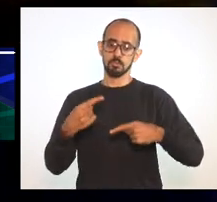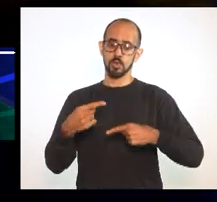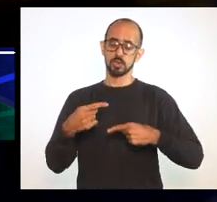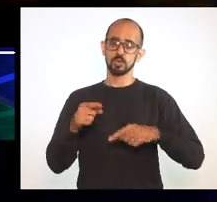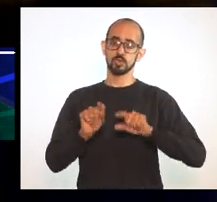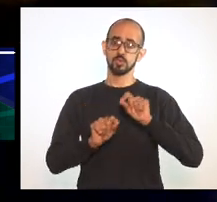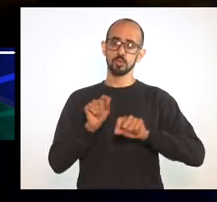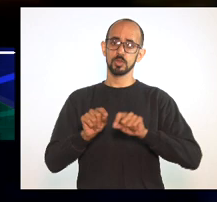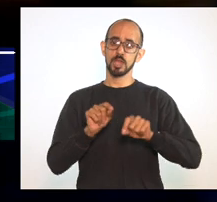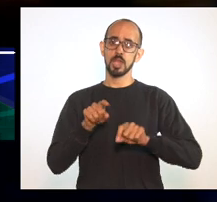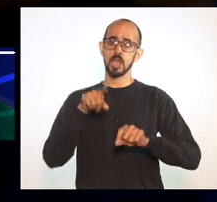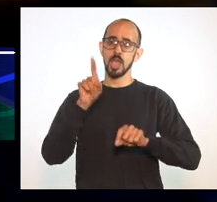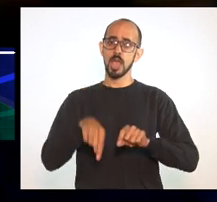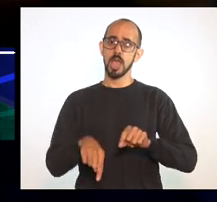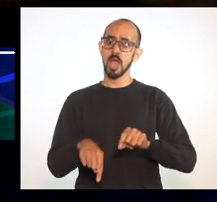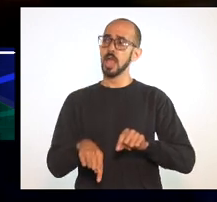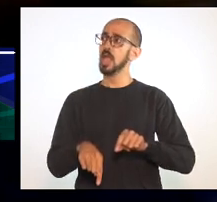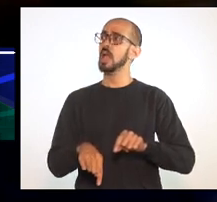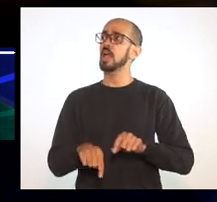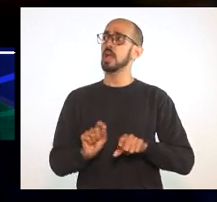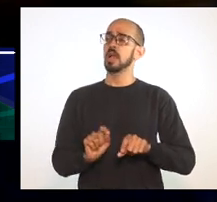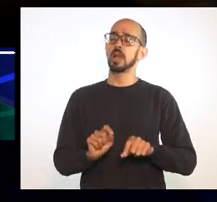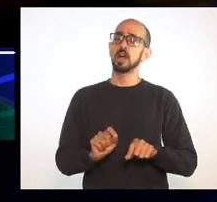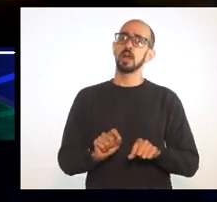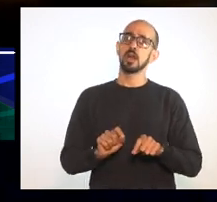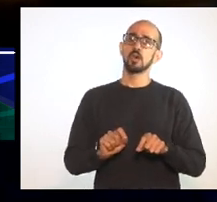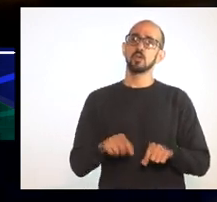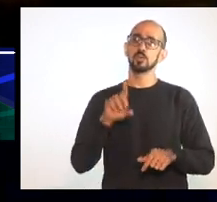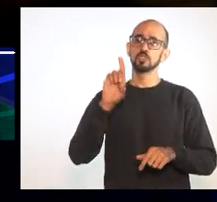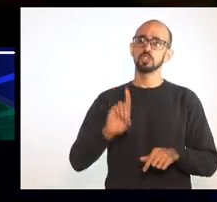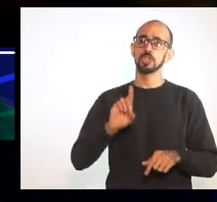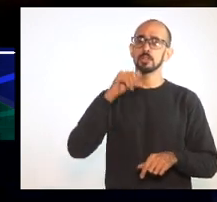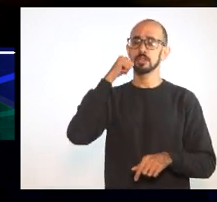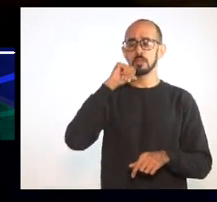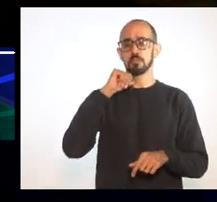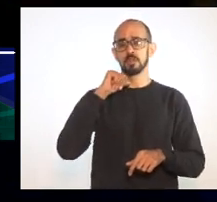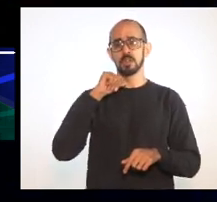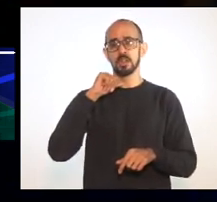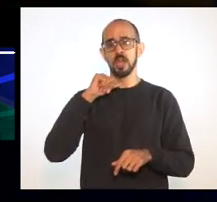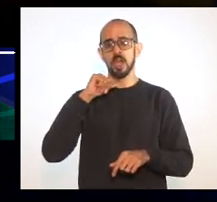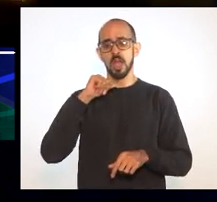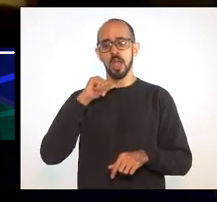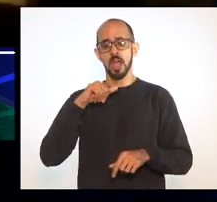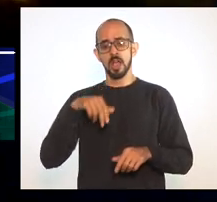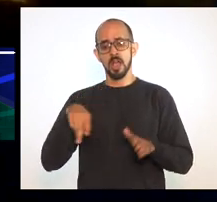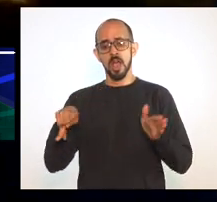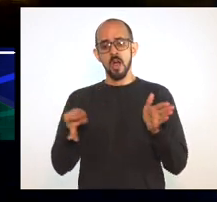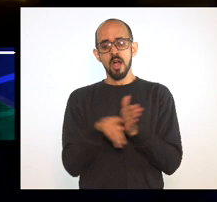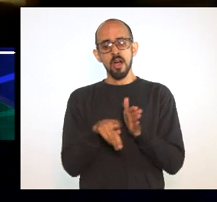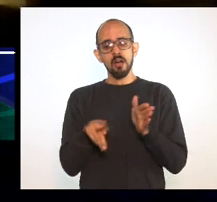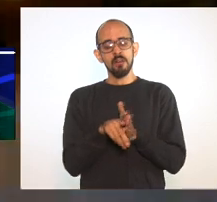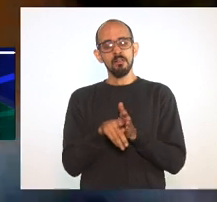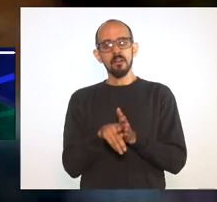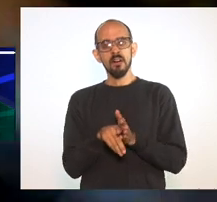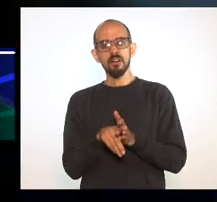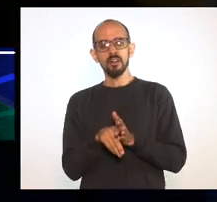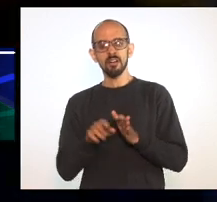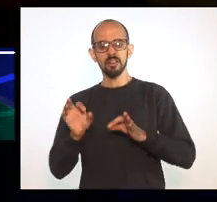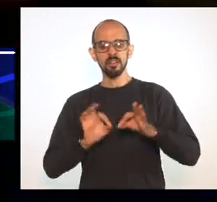garante, de forma incisiva, o direito da mulher de ter um plano de parto. Quer dizer,